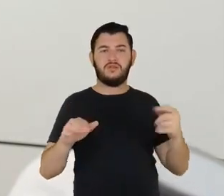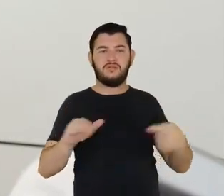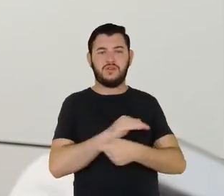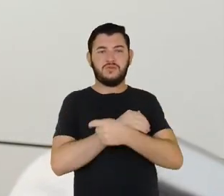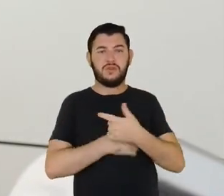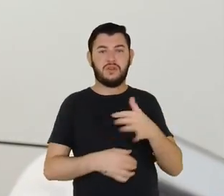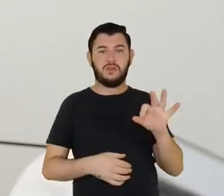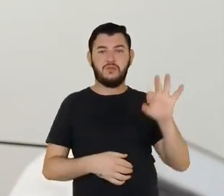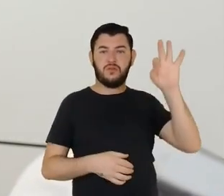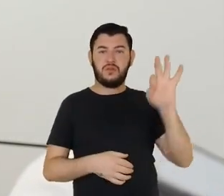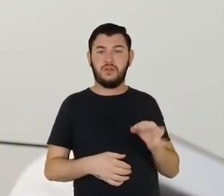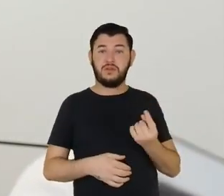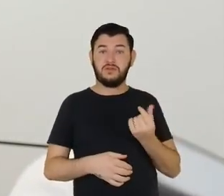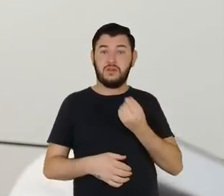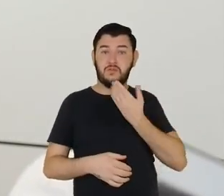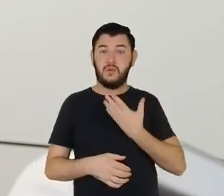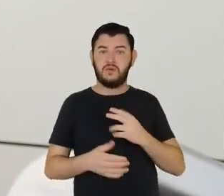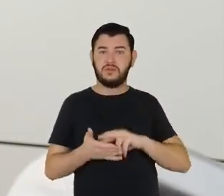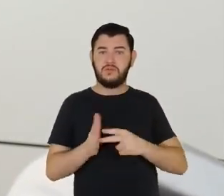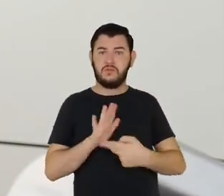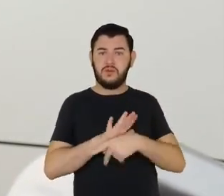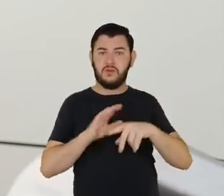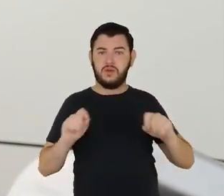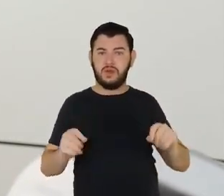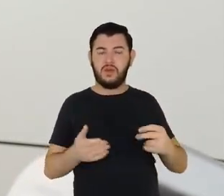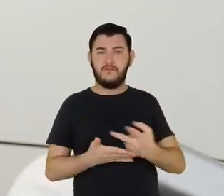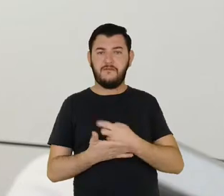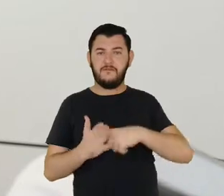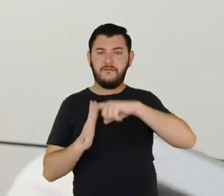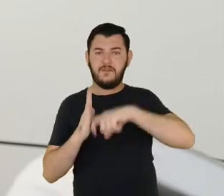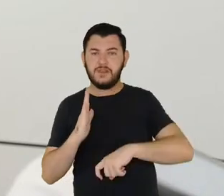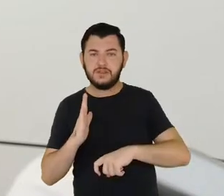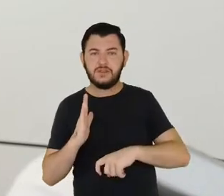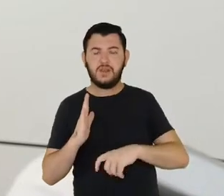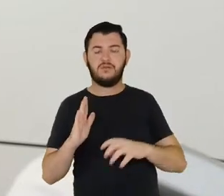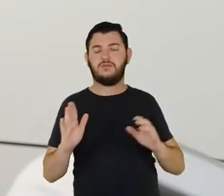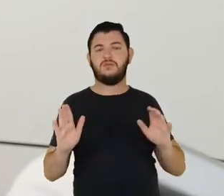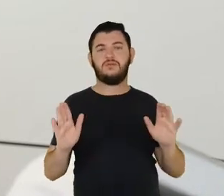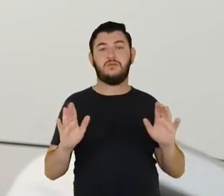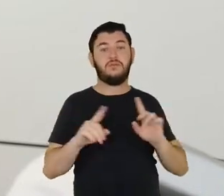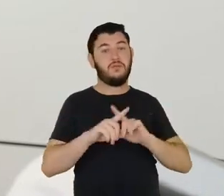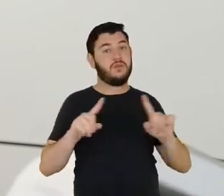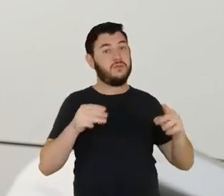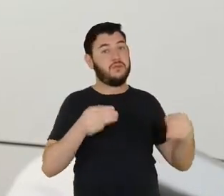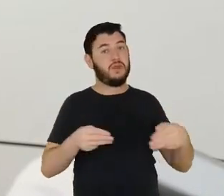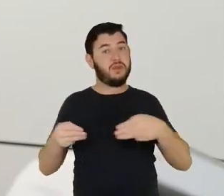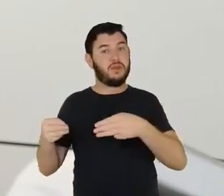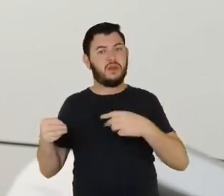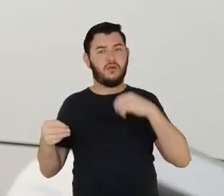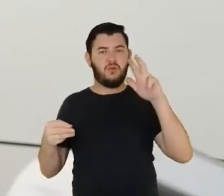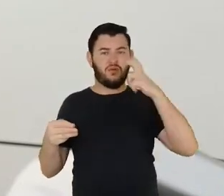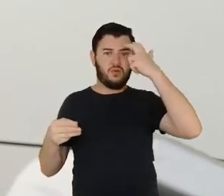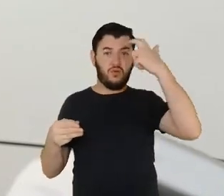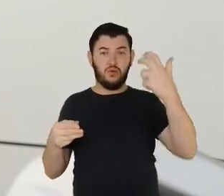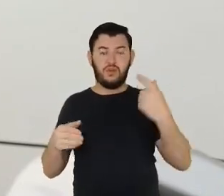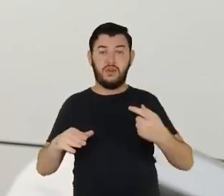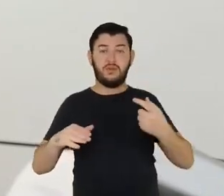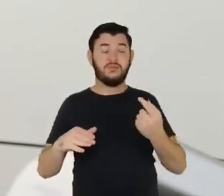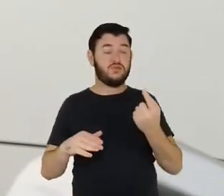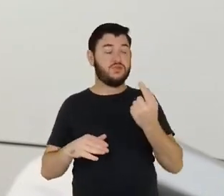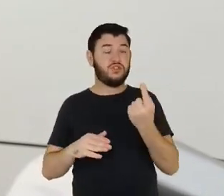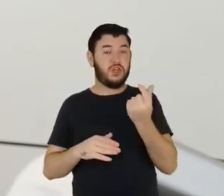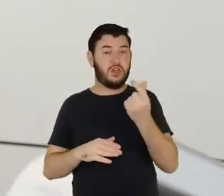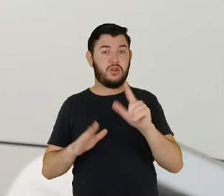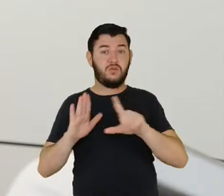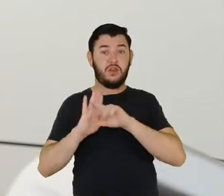Agora, o Ministério da Cultura não dá dinheiro da Lei Rouanet. Quem dá dinheiro é o empresário. O empresário é que decide onde ele vai botar